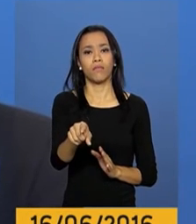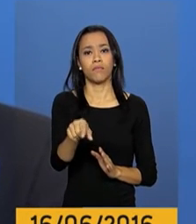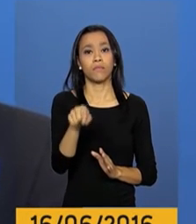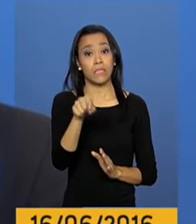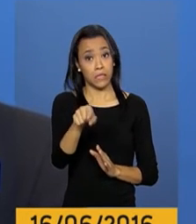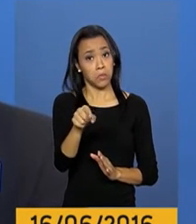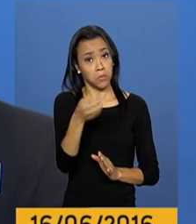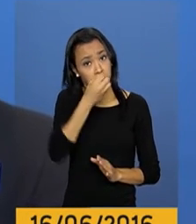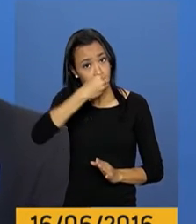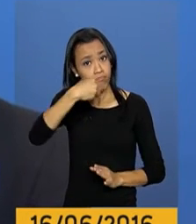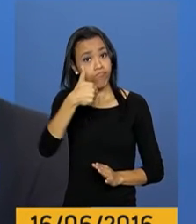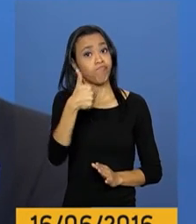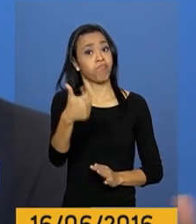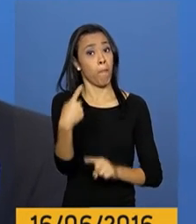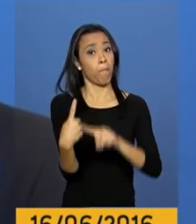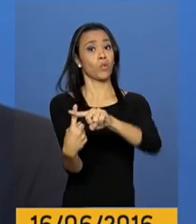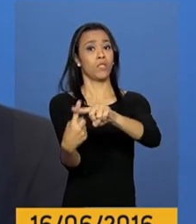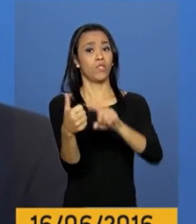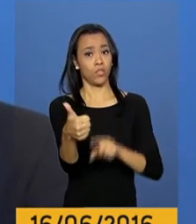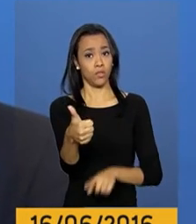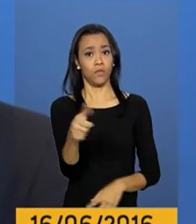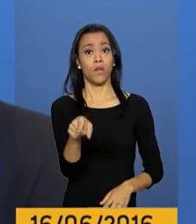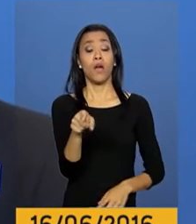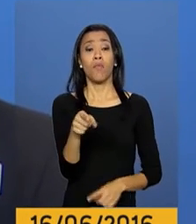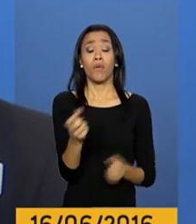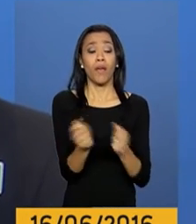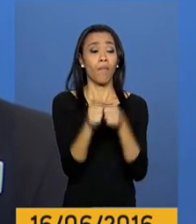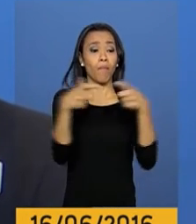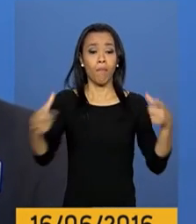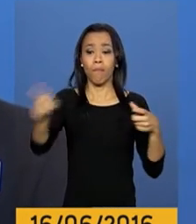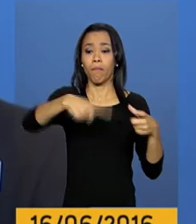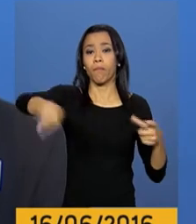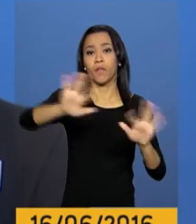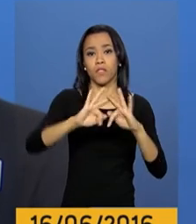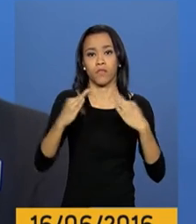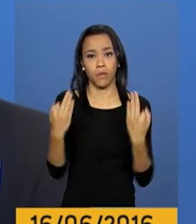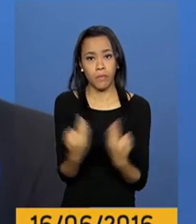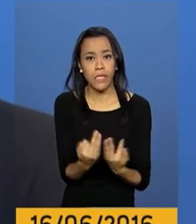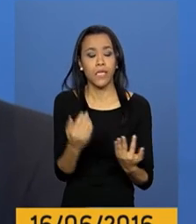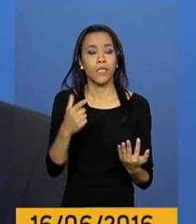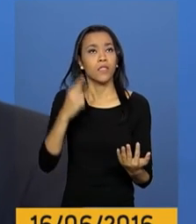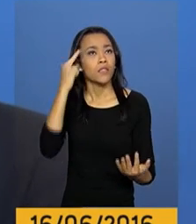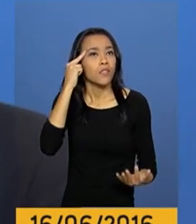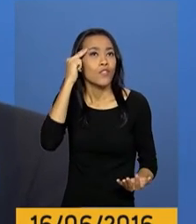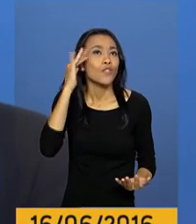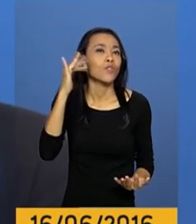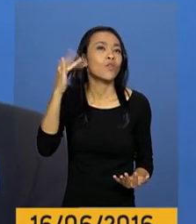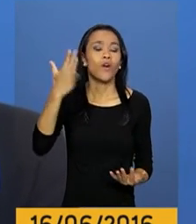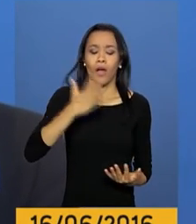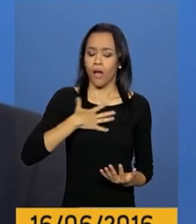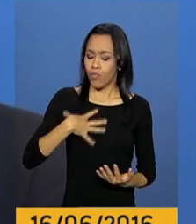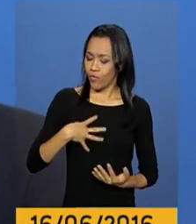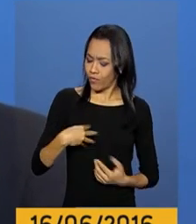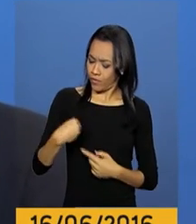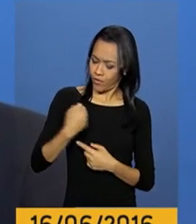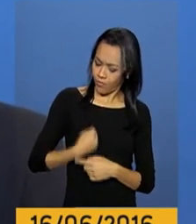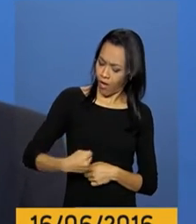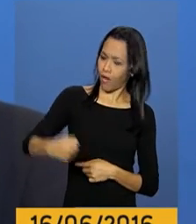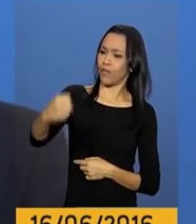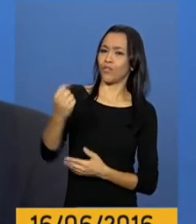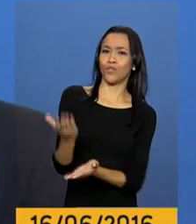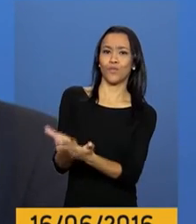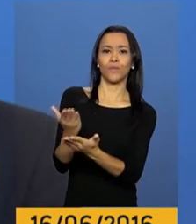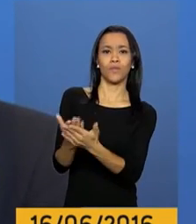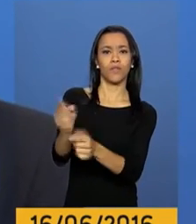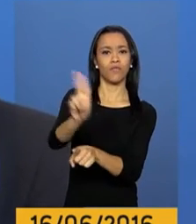fator positivo, porque muitas famílias que tinham o sonho de que seu filho pudesse estudar e